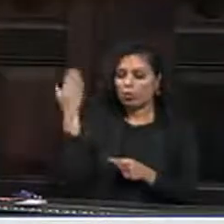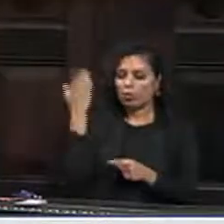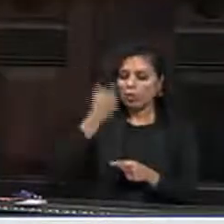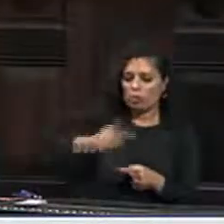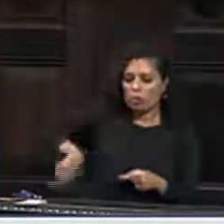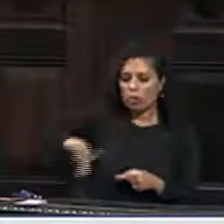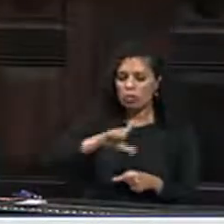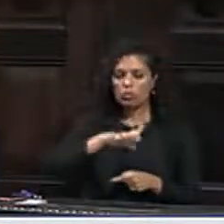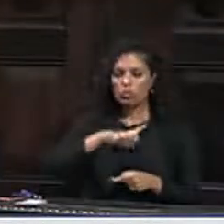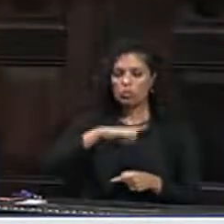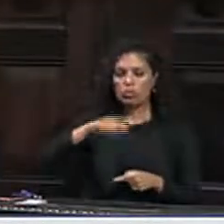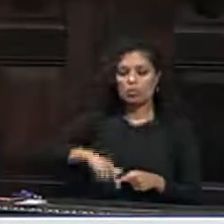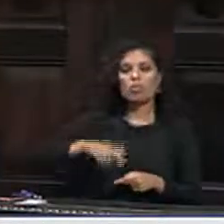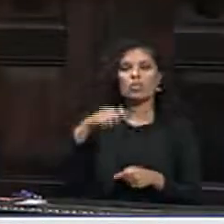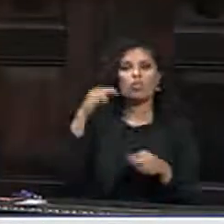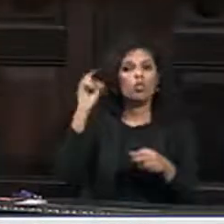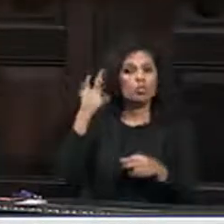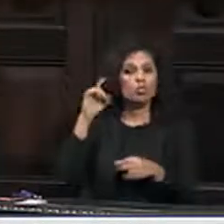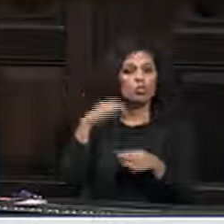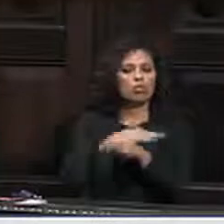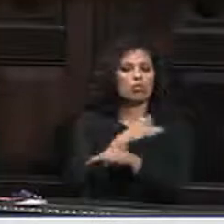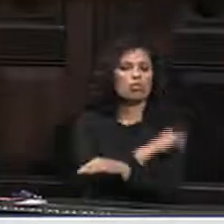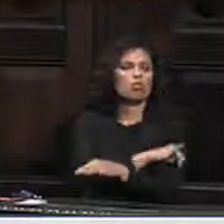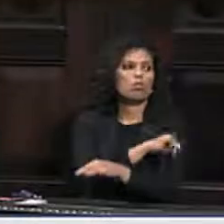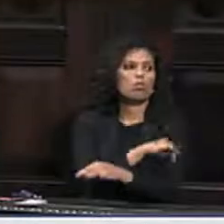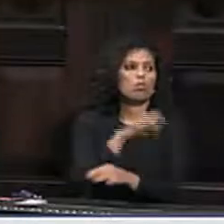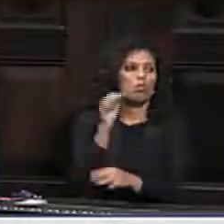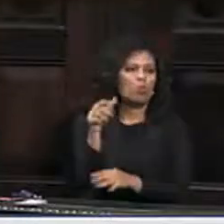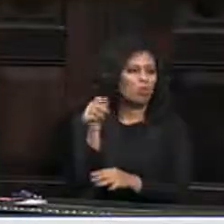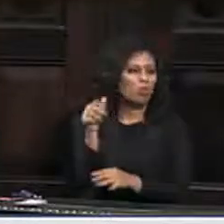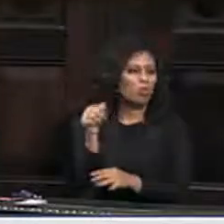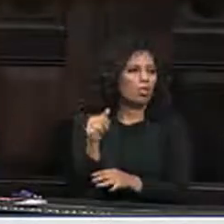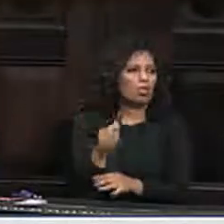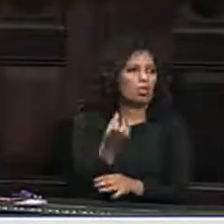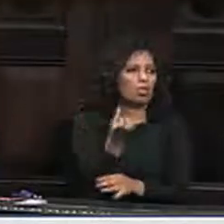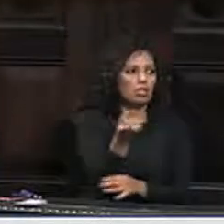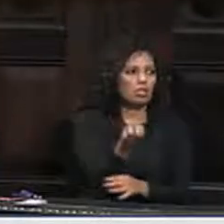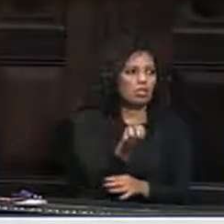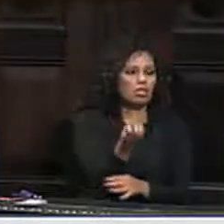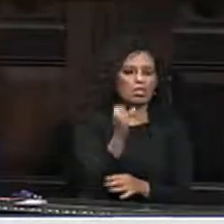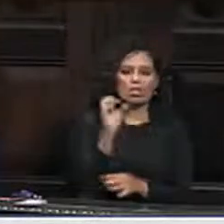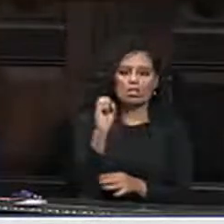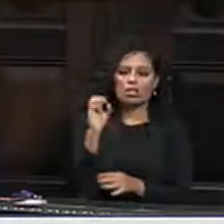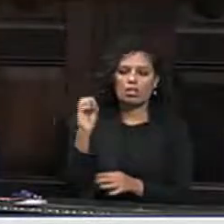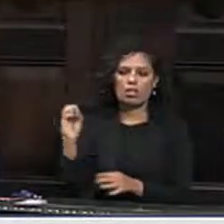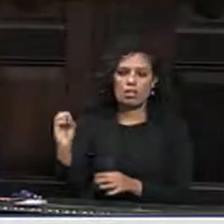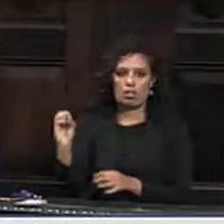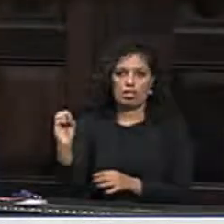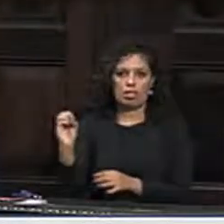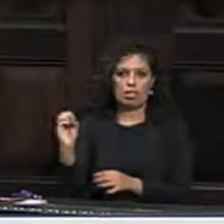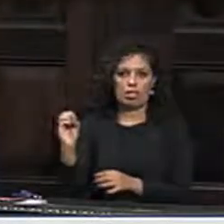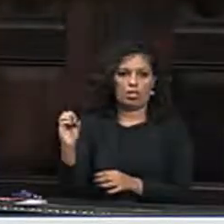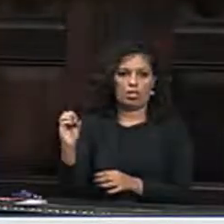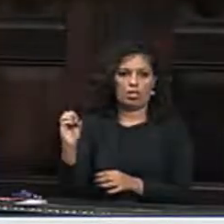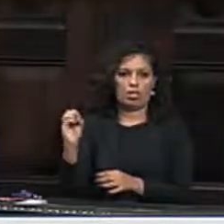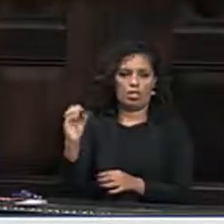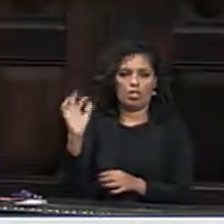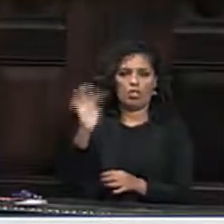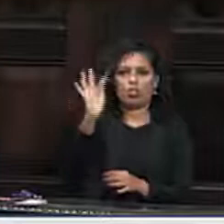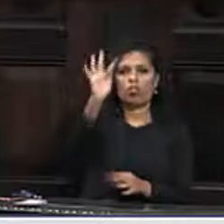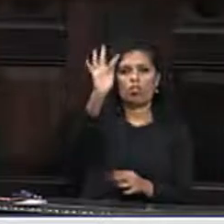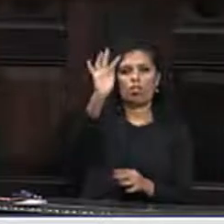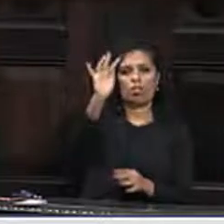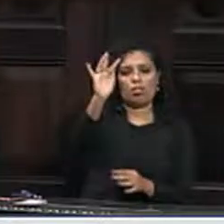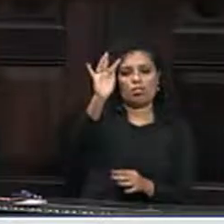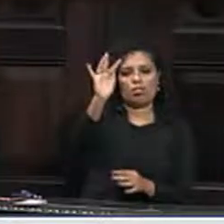na cidade do Rio de Janeiro, quase 600 comunidades sob